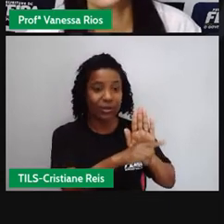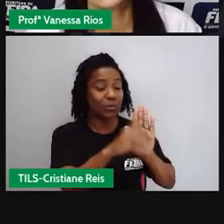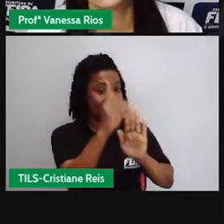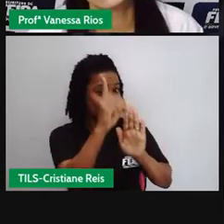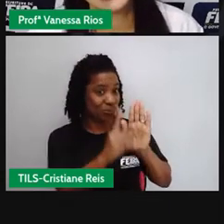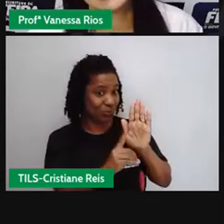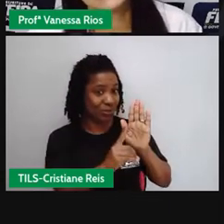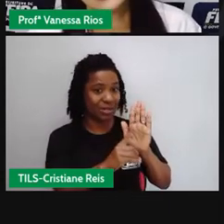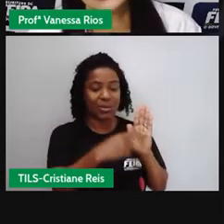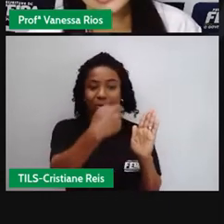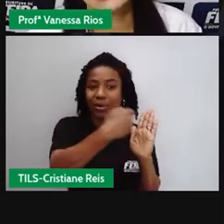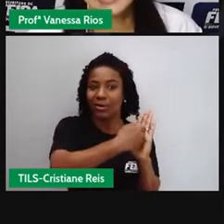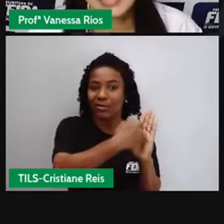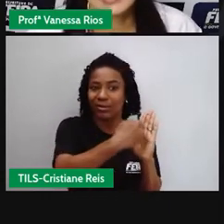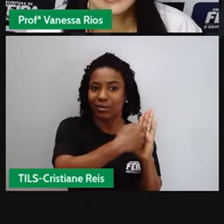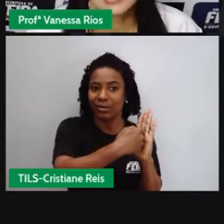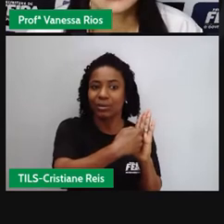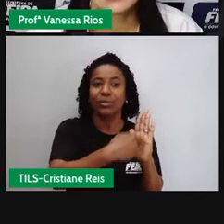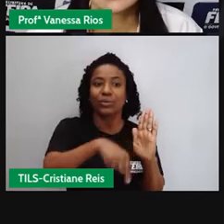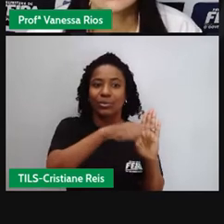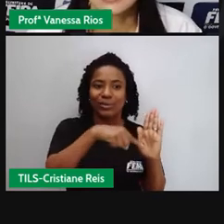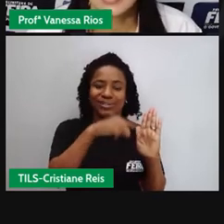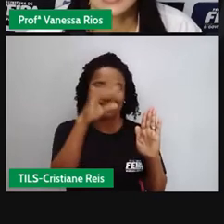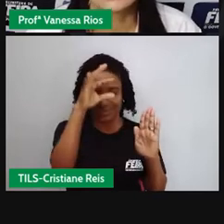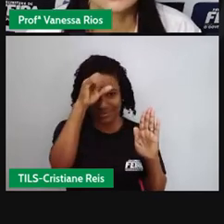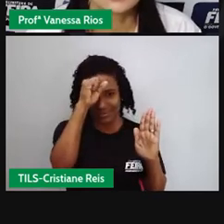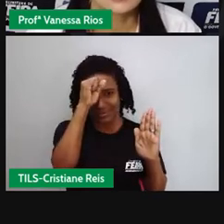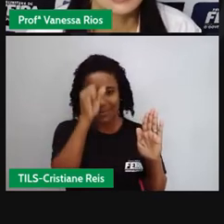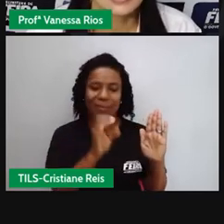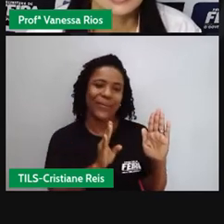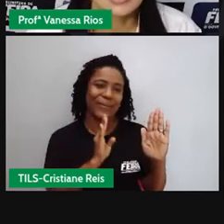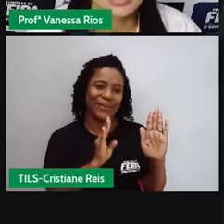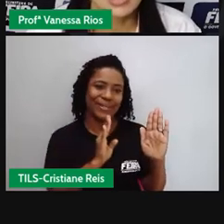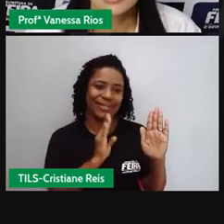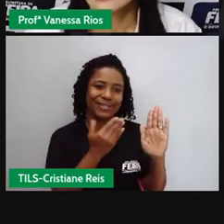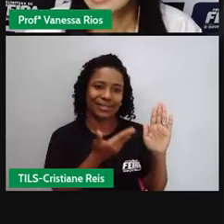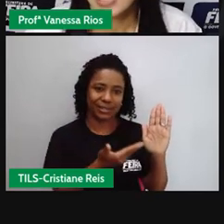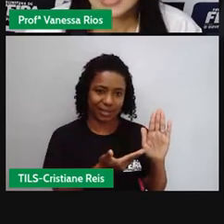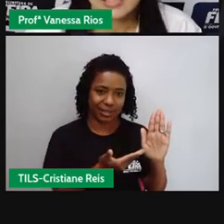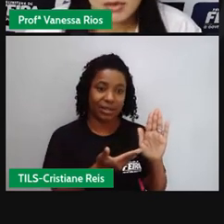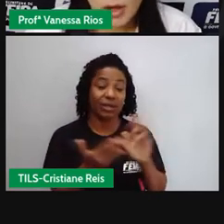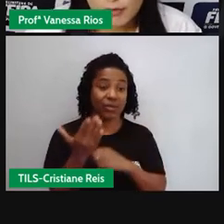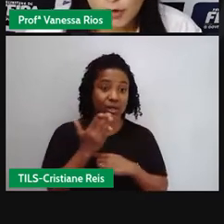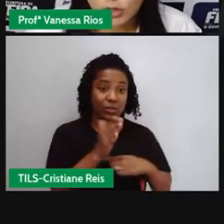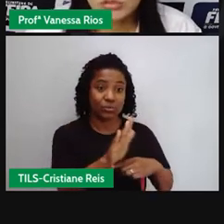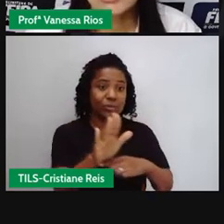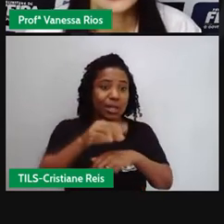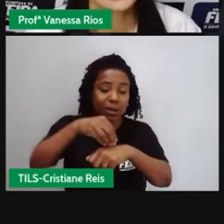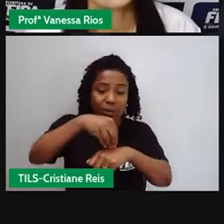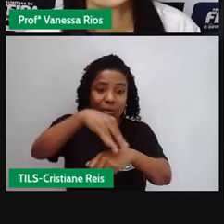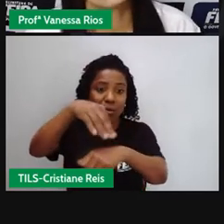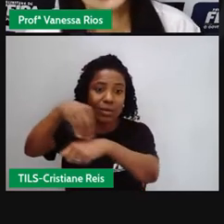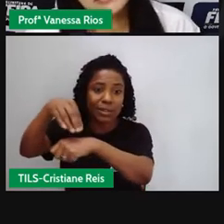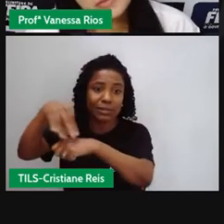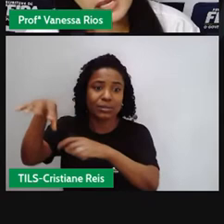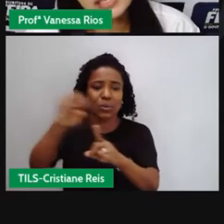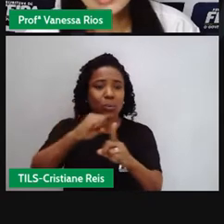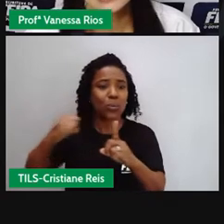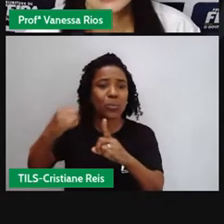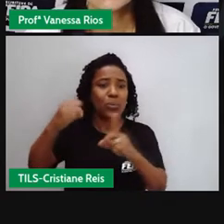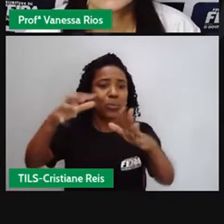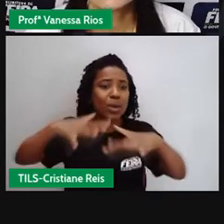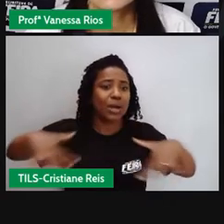vai nos ajudar, nos orientar a exercer a nossa cidadania. Em relação ao voto, em relação